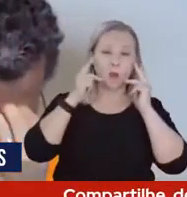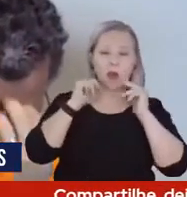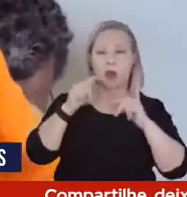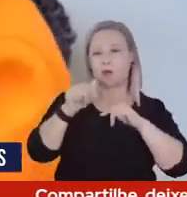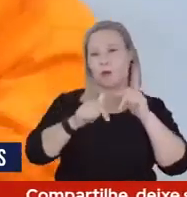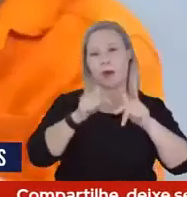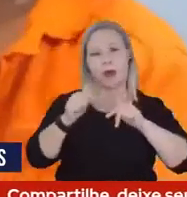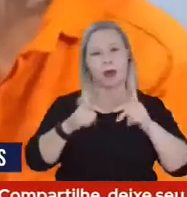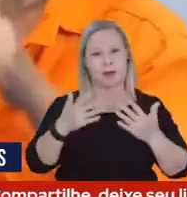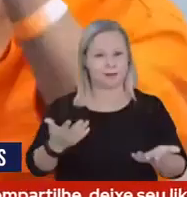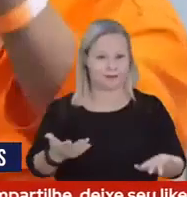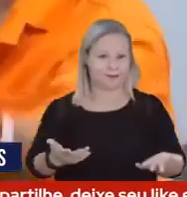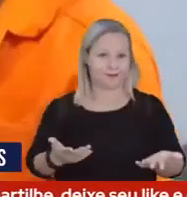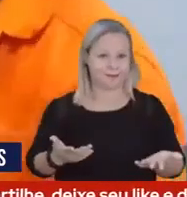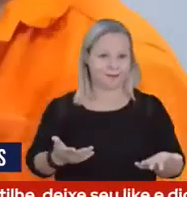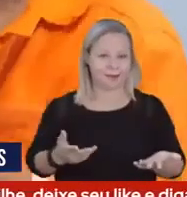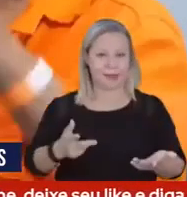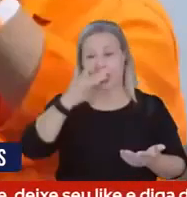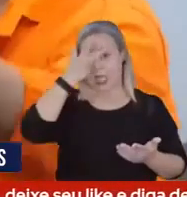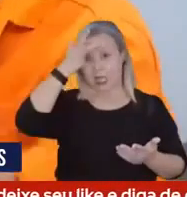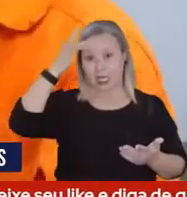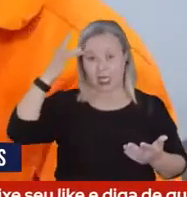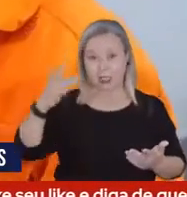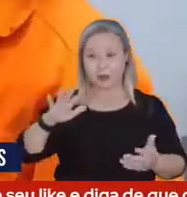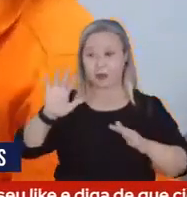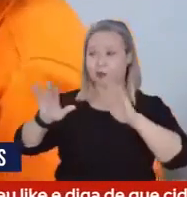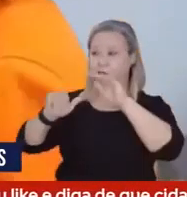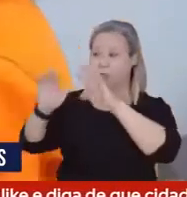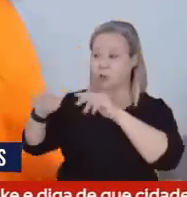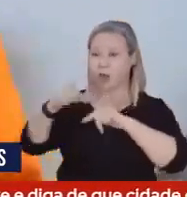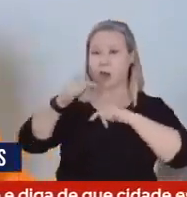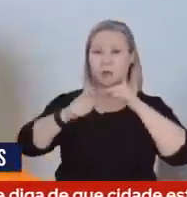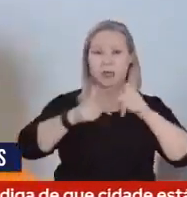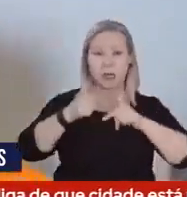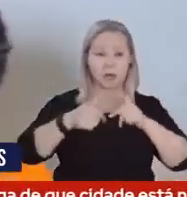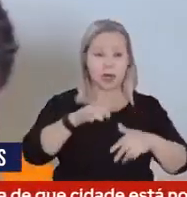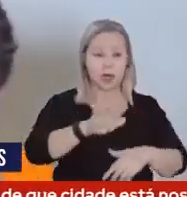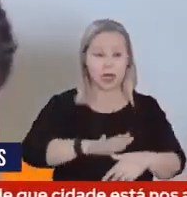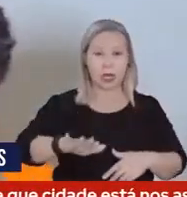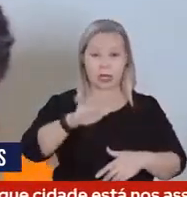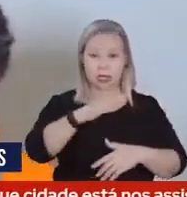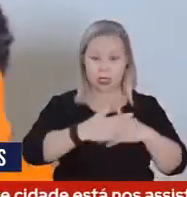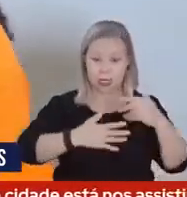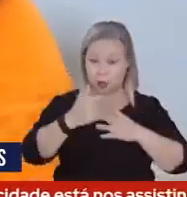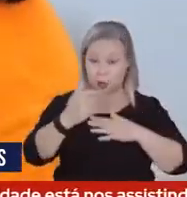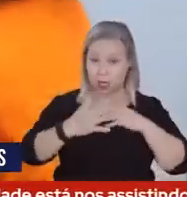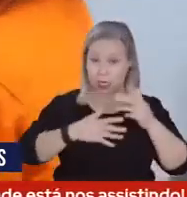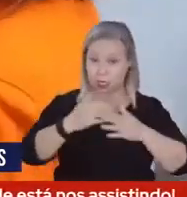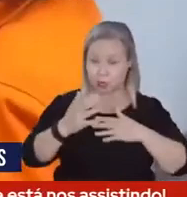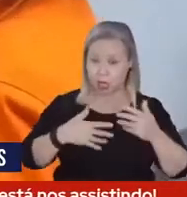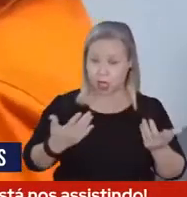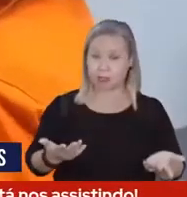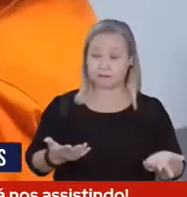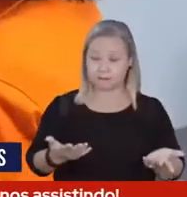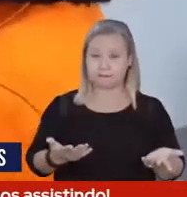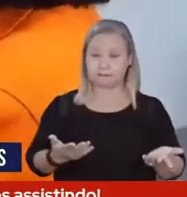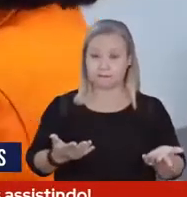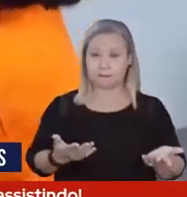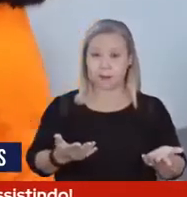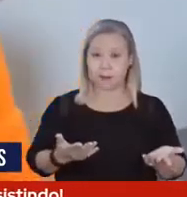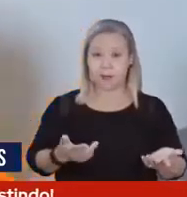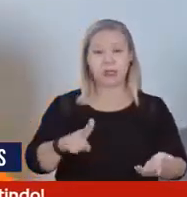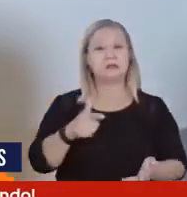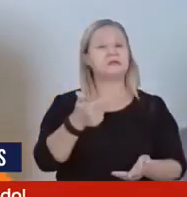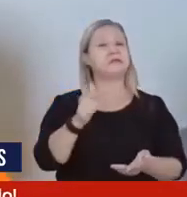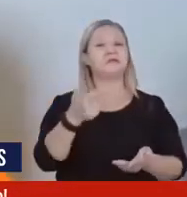as pessoas são requisitadas para trabalhar nas áreas operacionais e sem ganhar hora extra, Freixo.